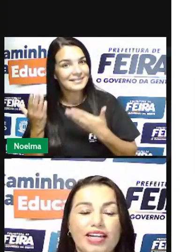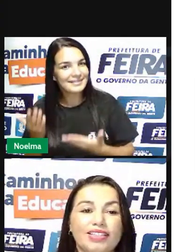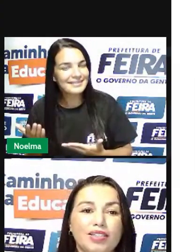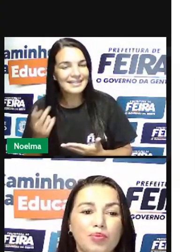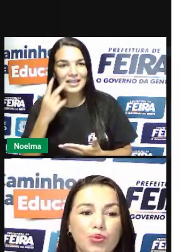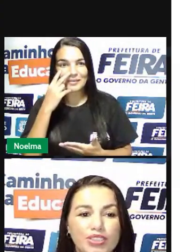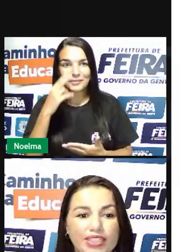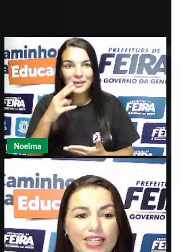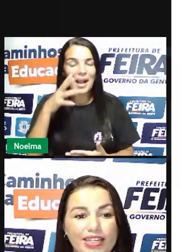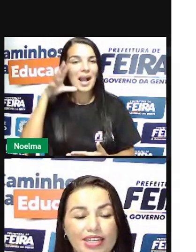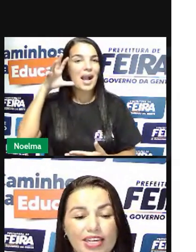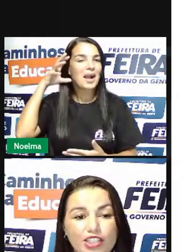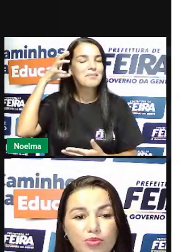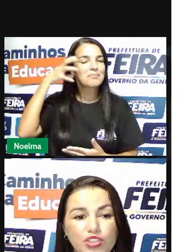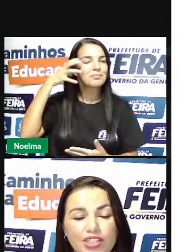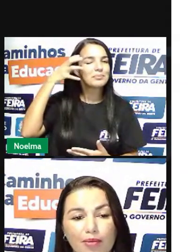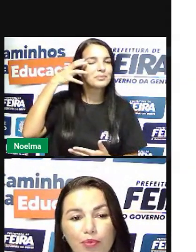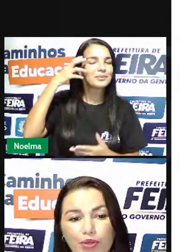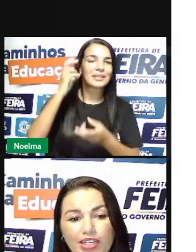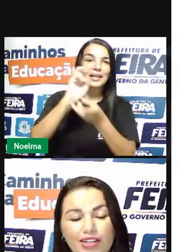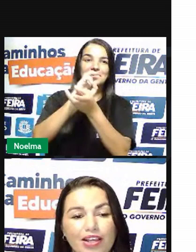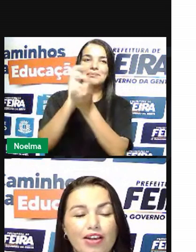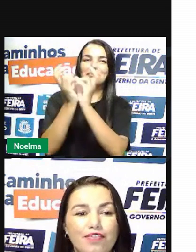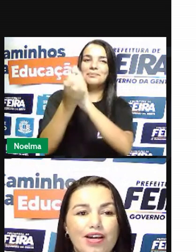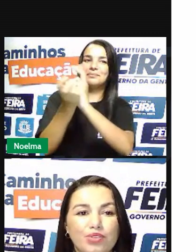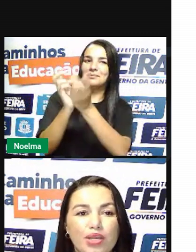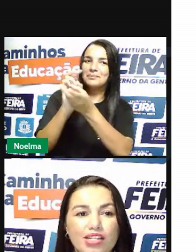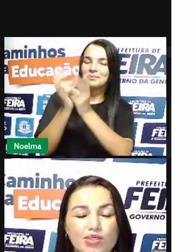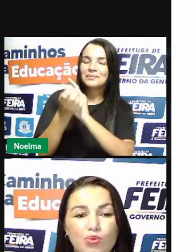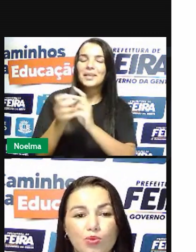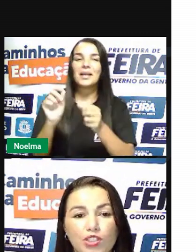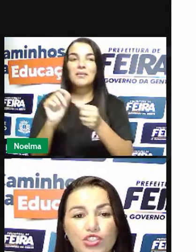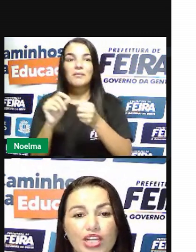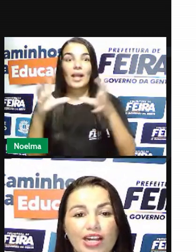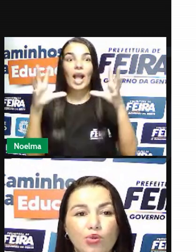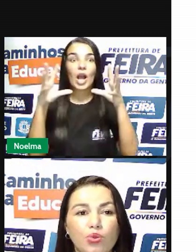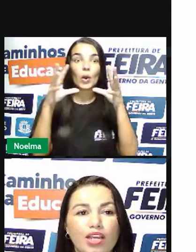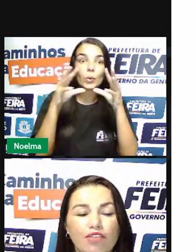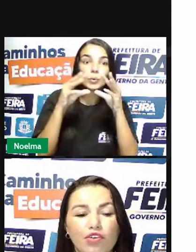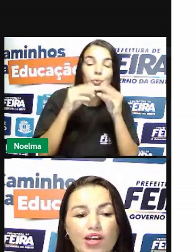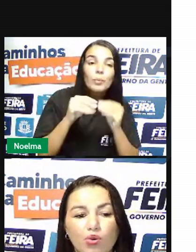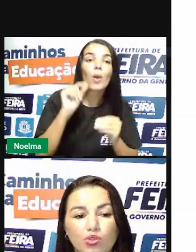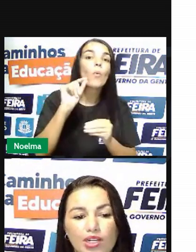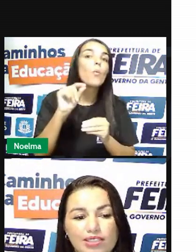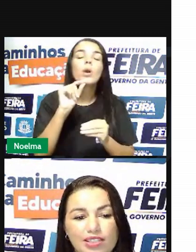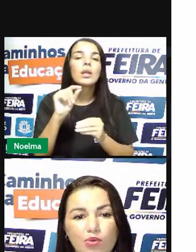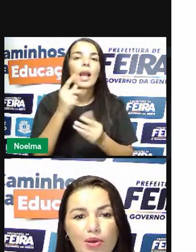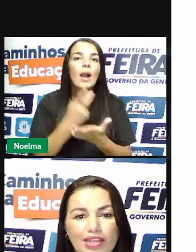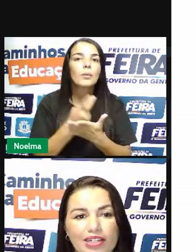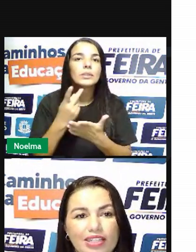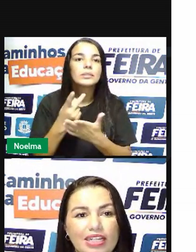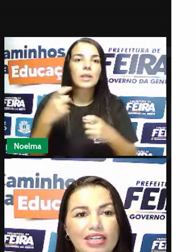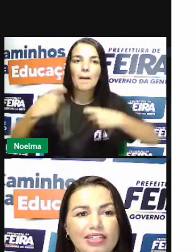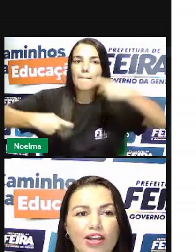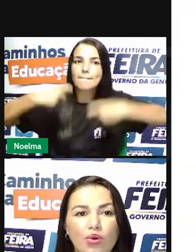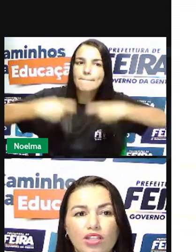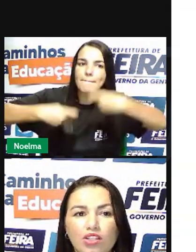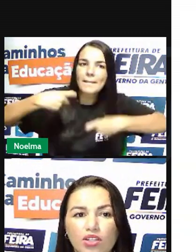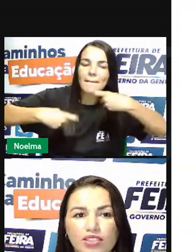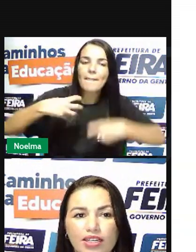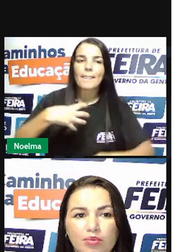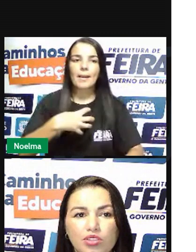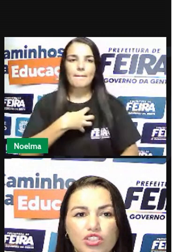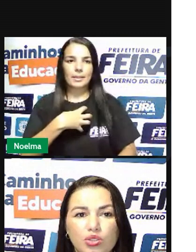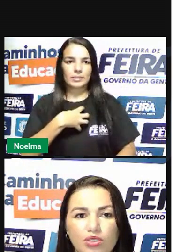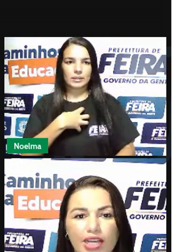gente. Essa música aí, em ritmo de capoeira, faz um resumo aí geral do que foi a Conjuração Baiana, que é o que